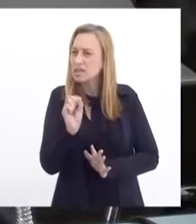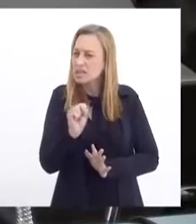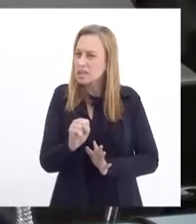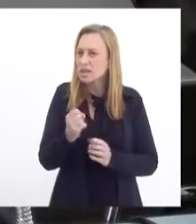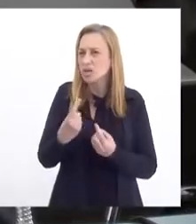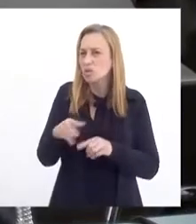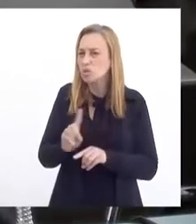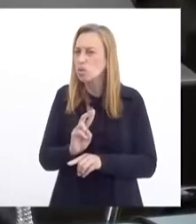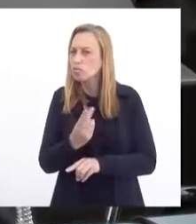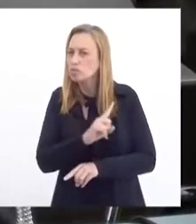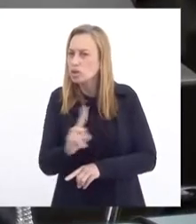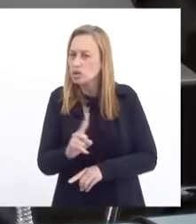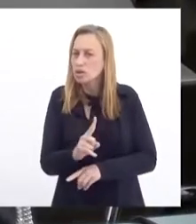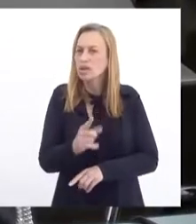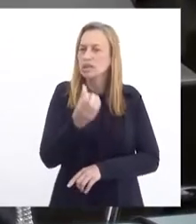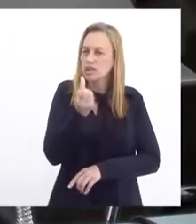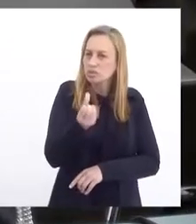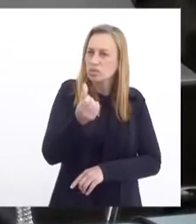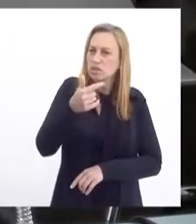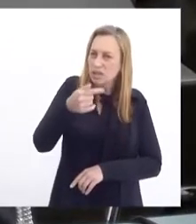ou não.